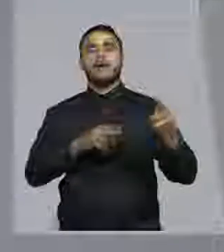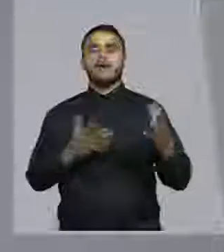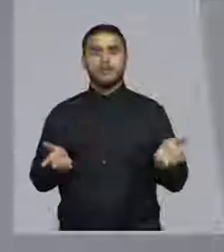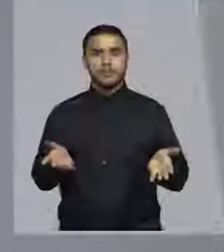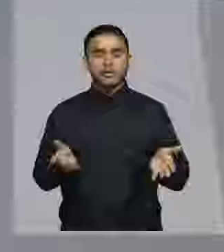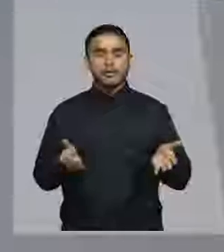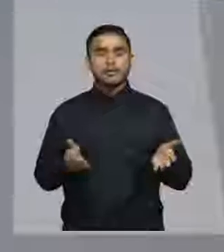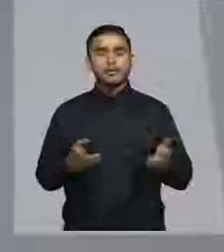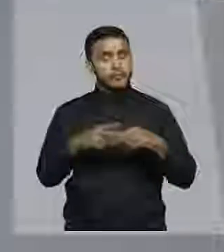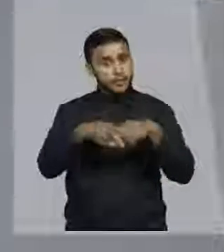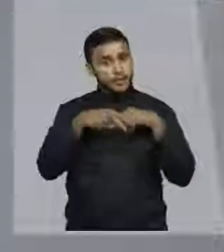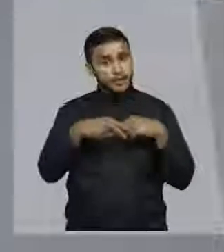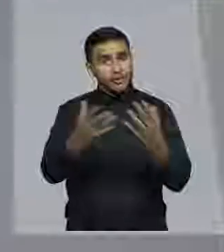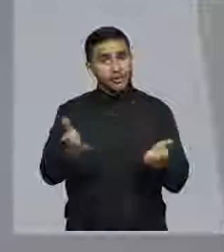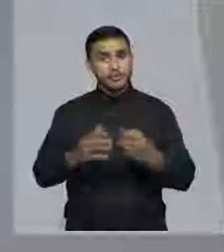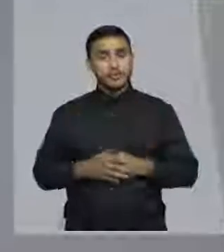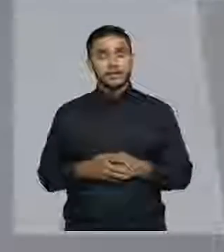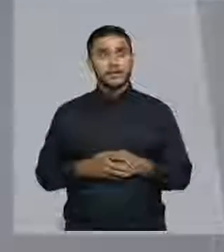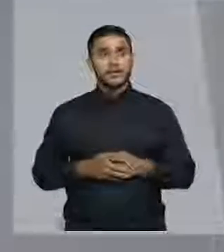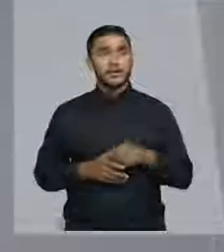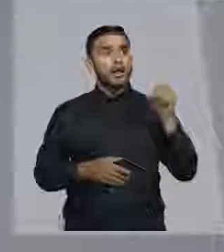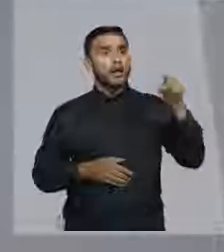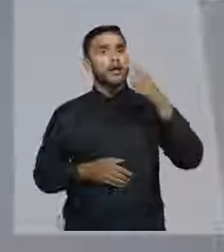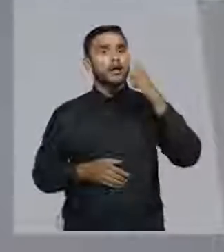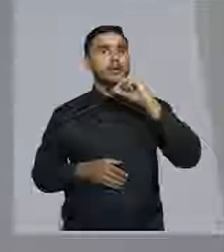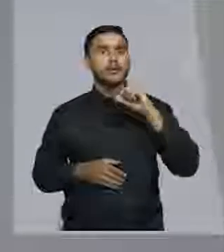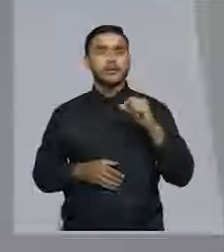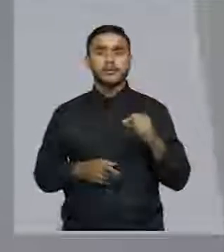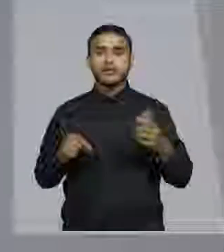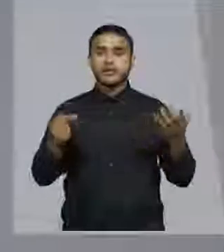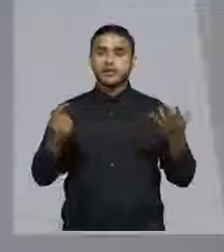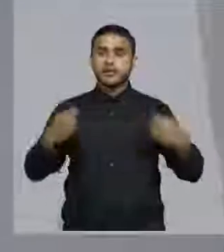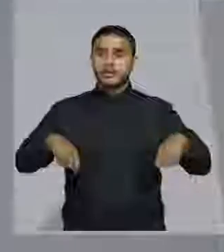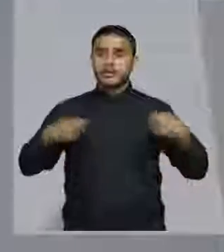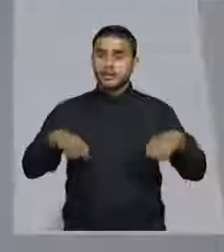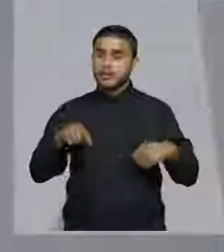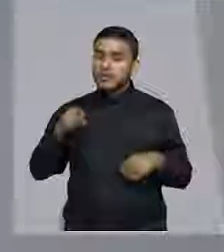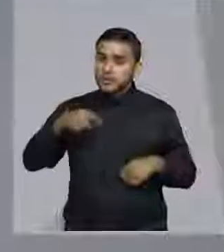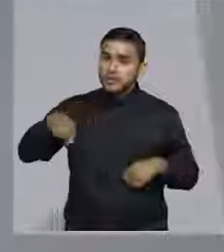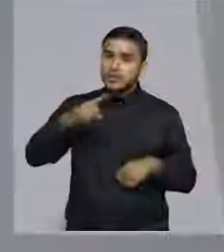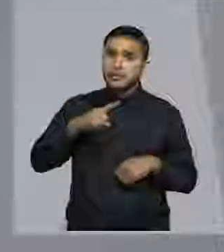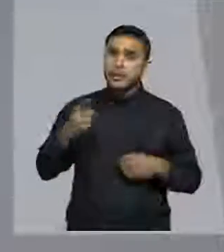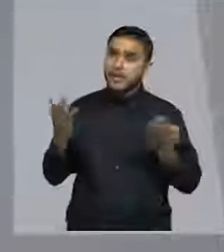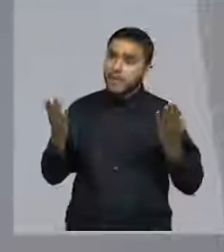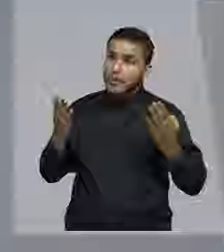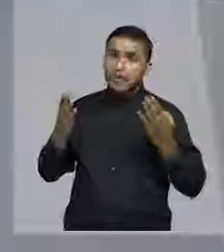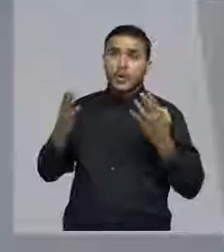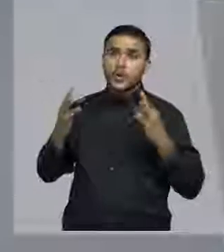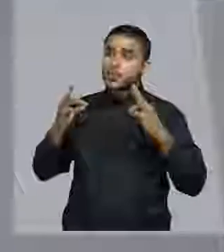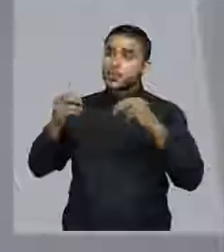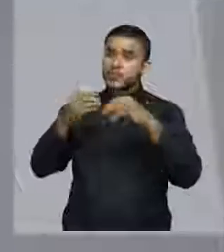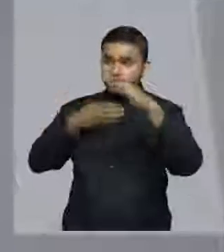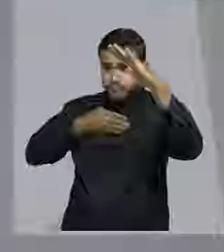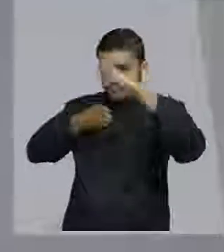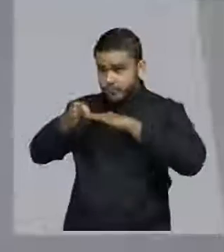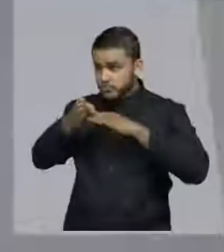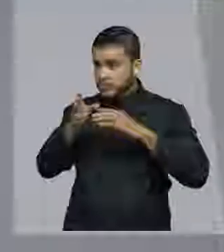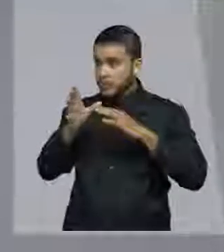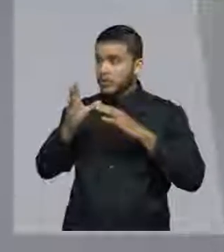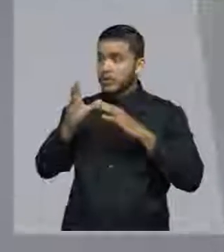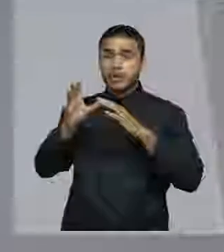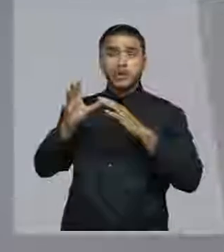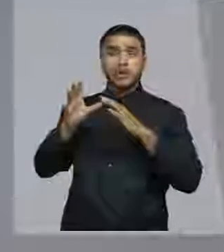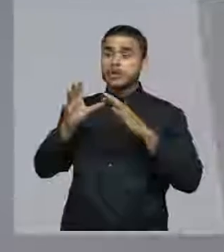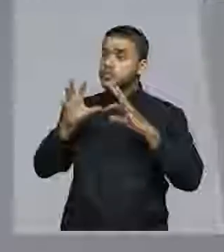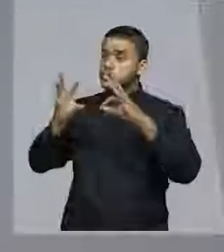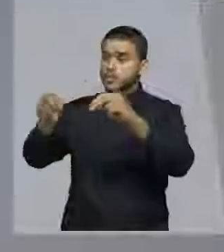o dono da boca de fumo. Quer dizer, não adianta eu tirar essa boca de fumo se eu não apagar isso da memória. Quer dizer, então as ações outras, elas